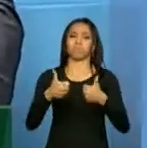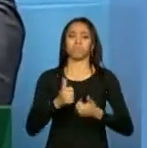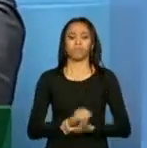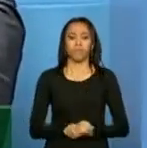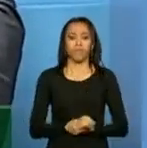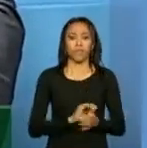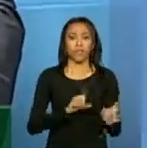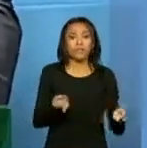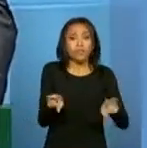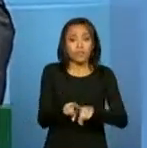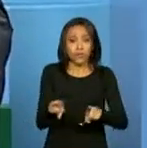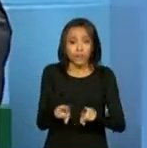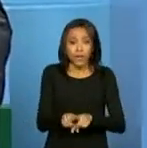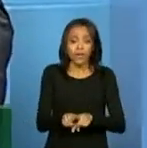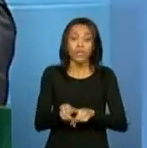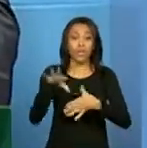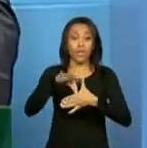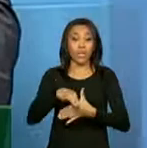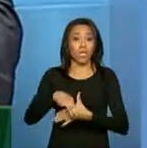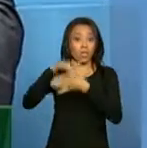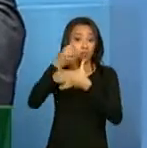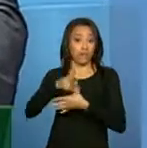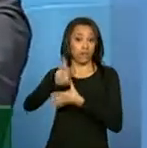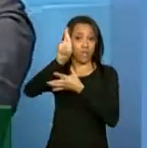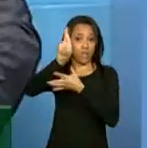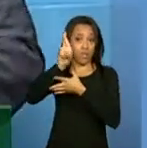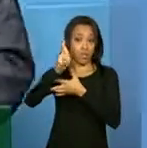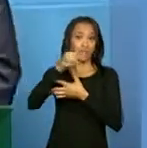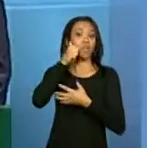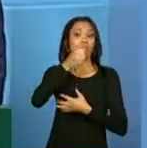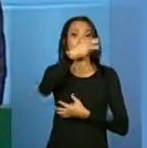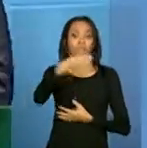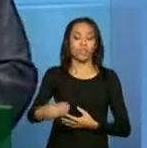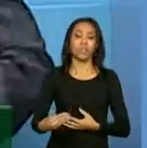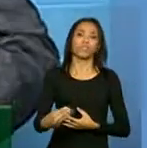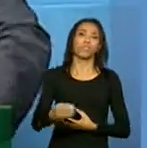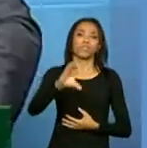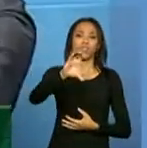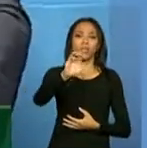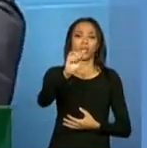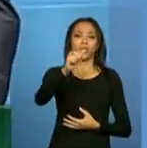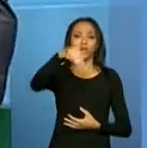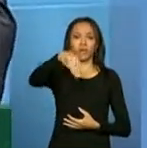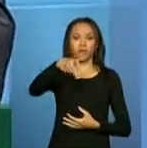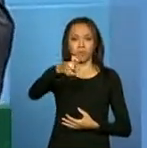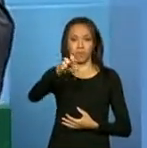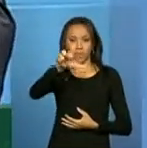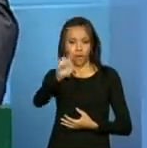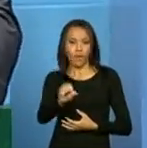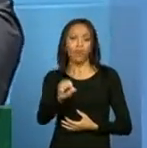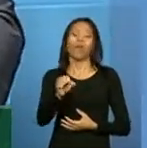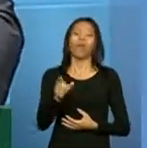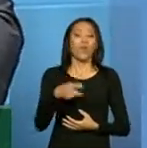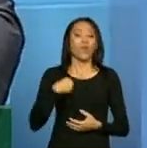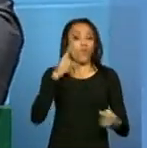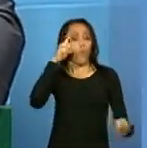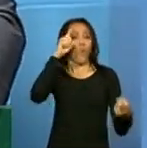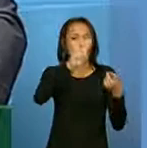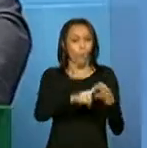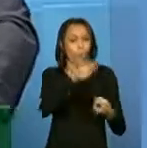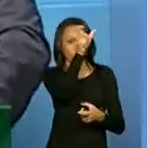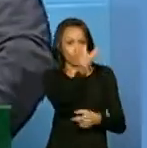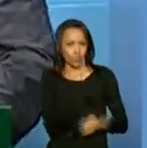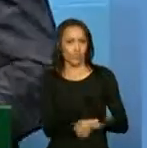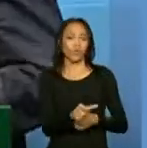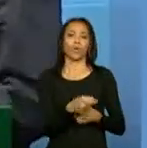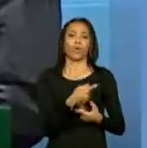Sob a liderança da ministra Campelo, nós conseguimos agora chegar a uma declaração de Brasília. Eu concordo com o ministro Figueiredo, que disse